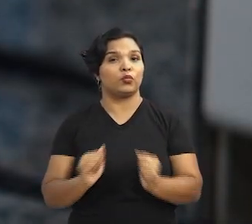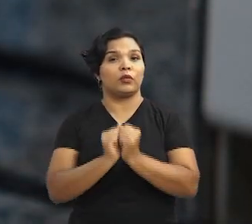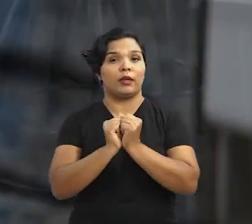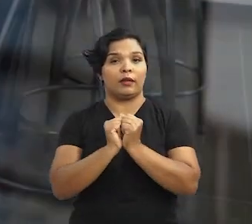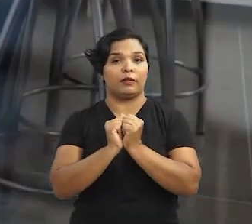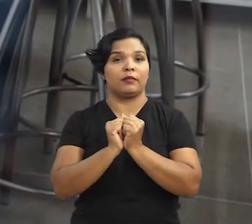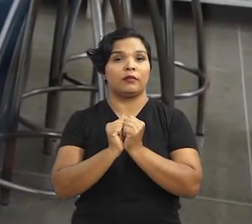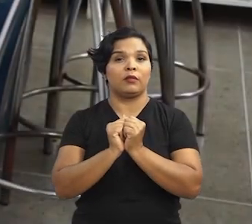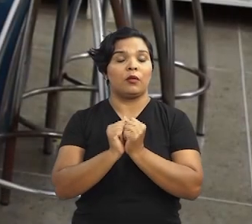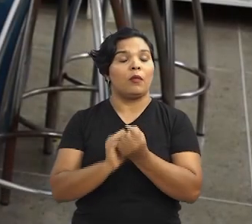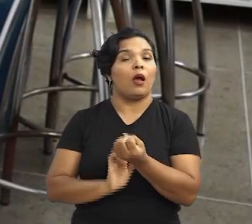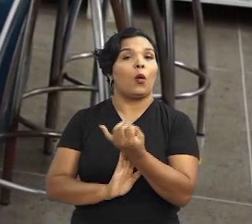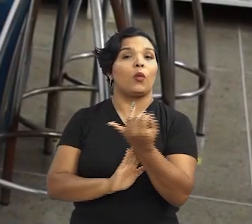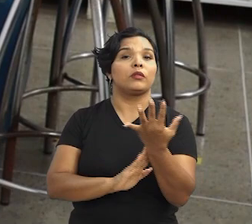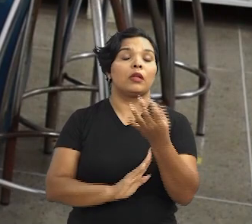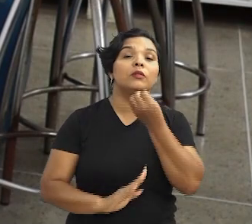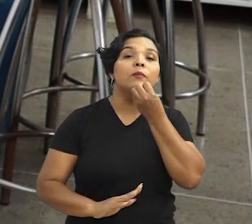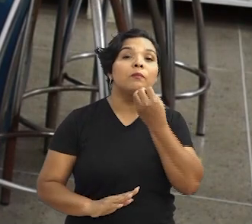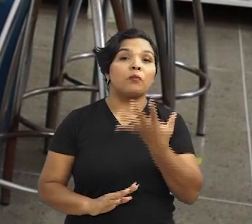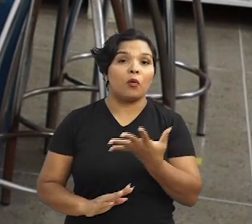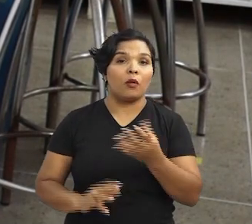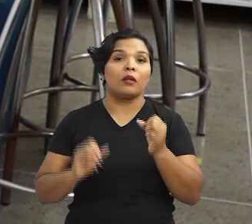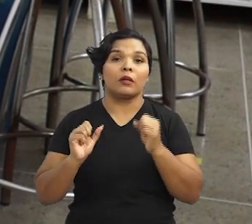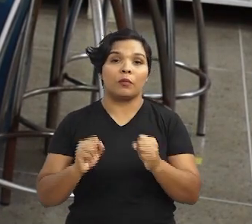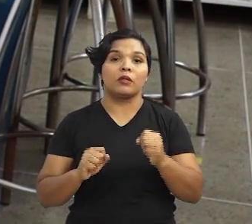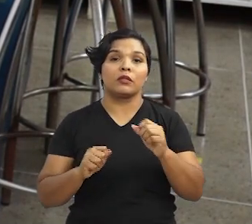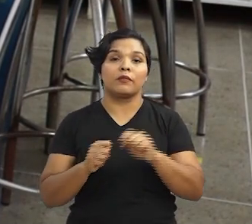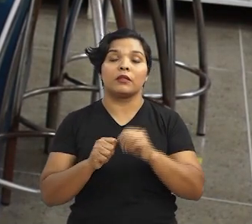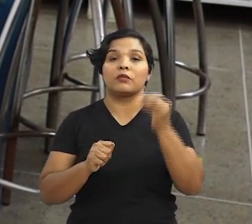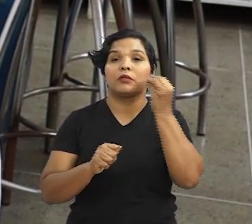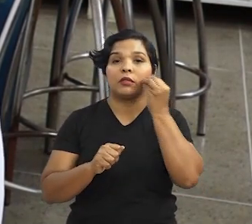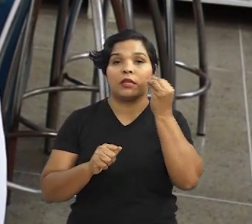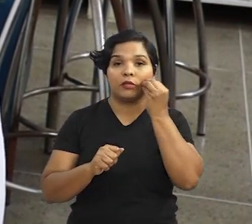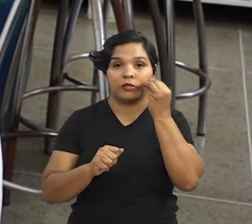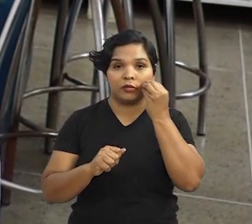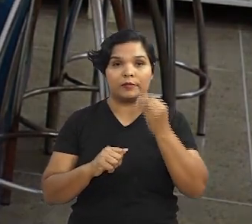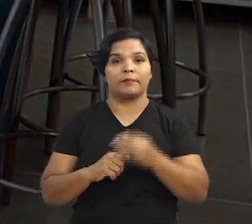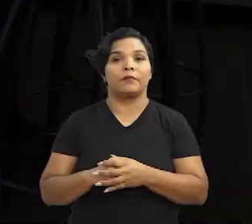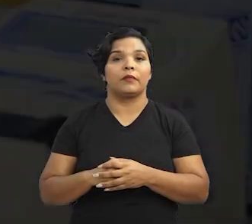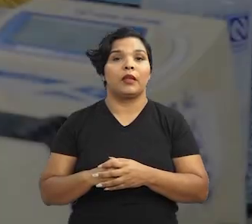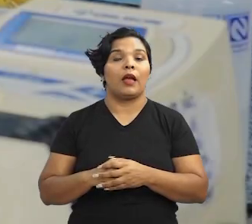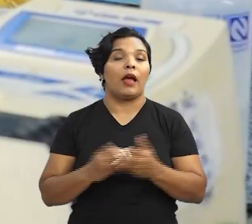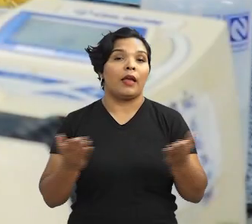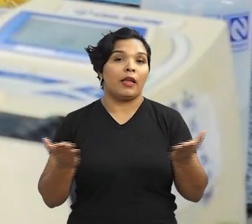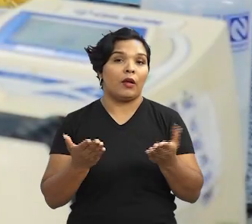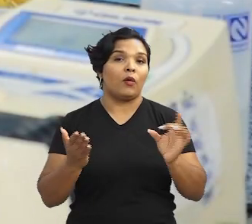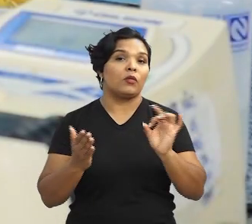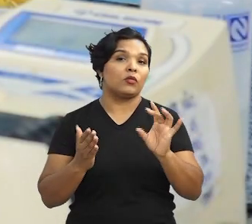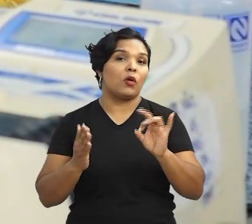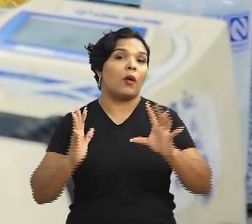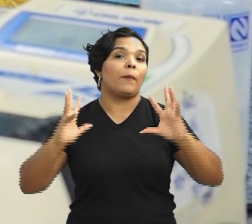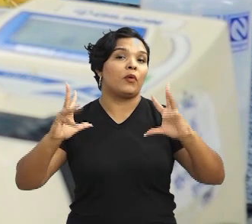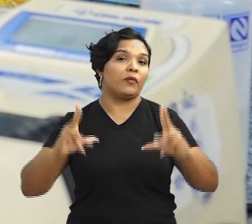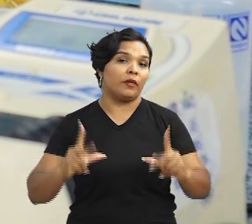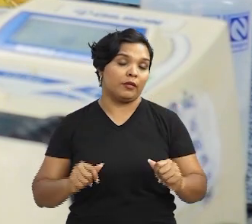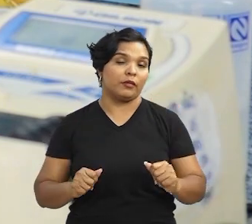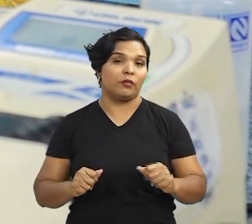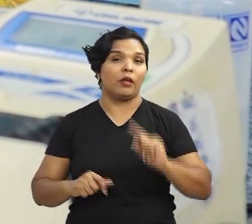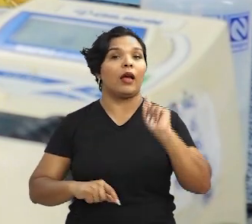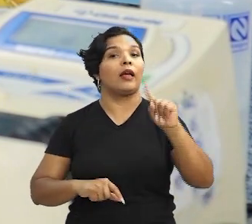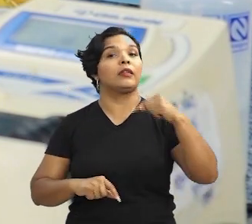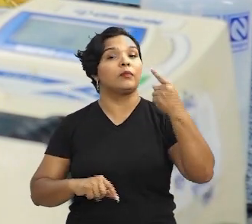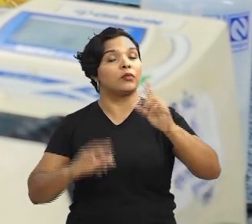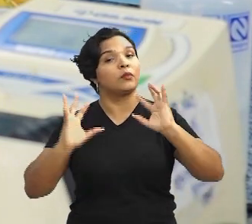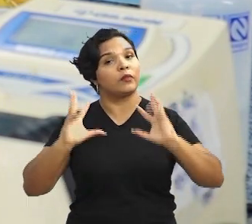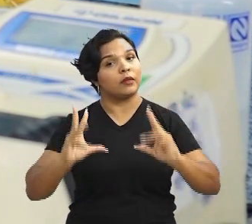conseguindo juntar, né, uma quantidade boa que a gente possa estar fazendo os testes imunohematológicos. Aí, por enquanto, a gente só está na parte de